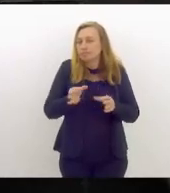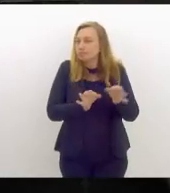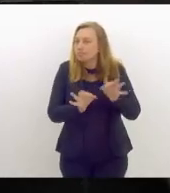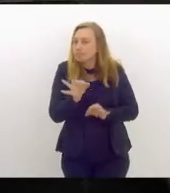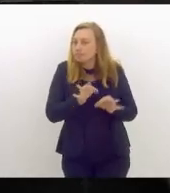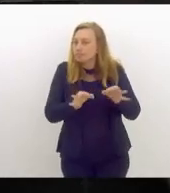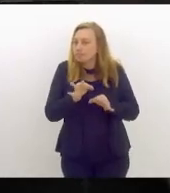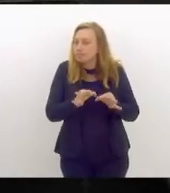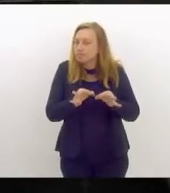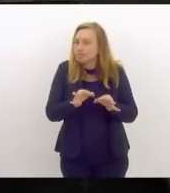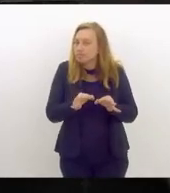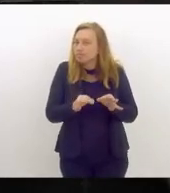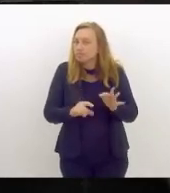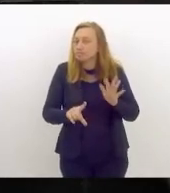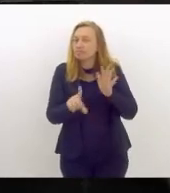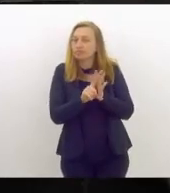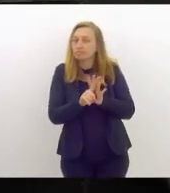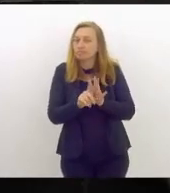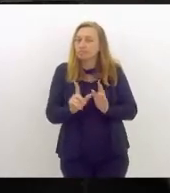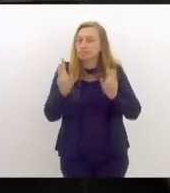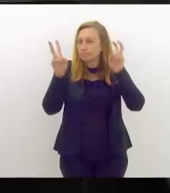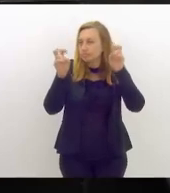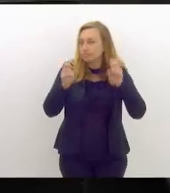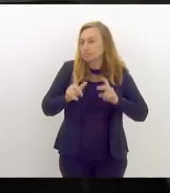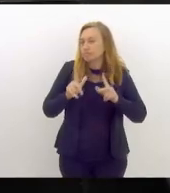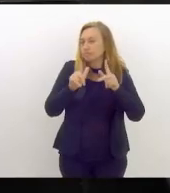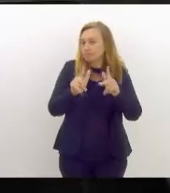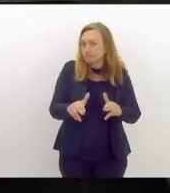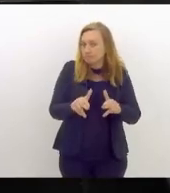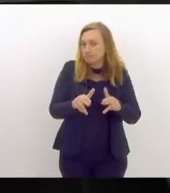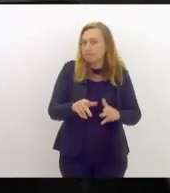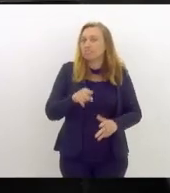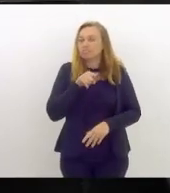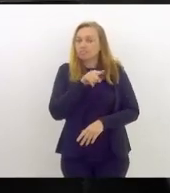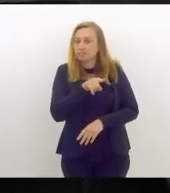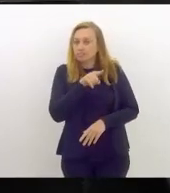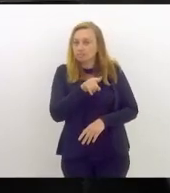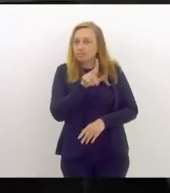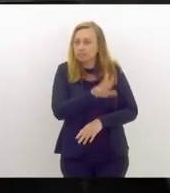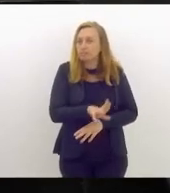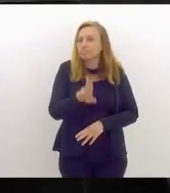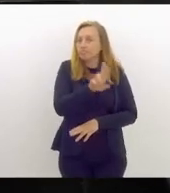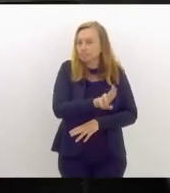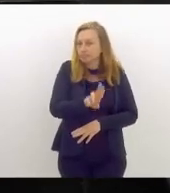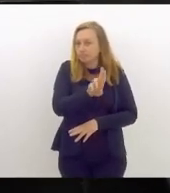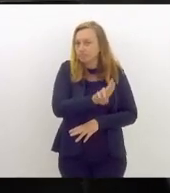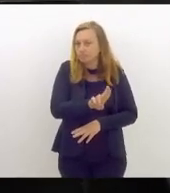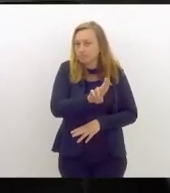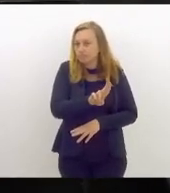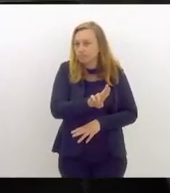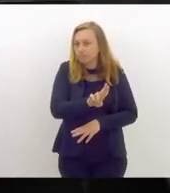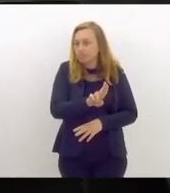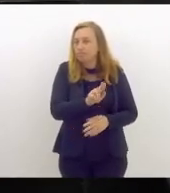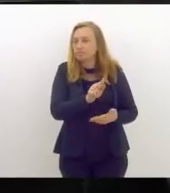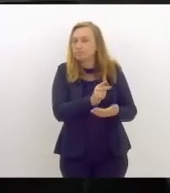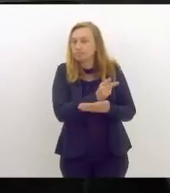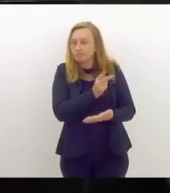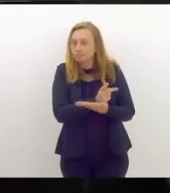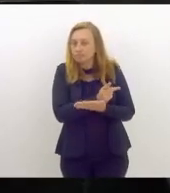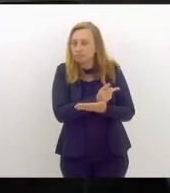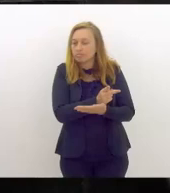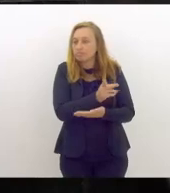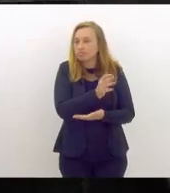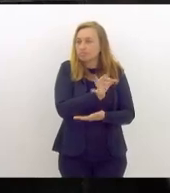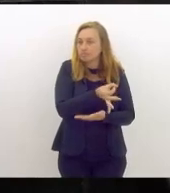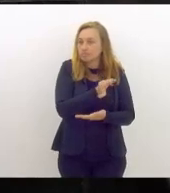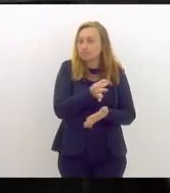organizar e legislar um mesmo tema que ele ousou na ilegalidade,